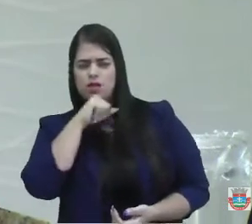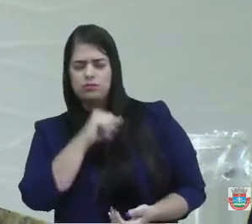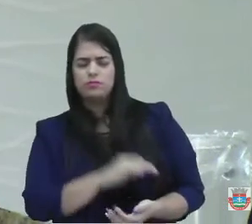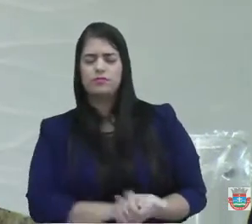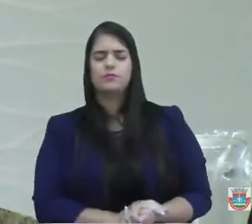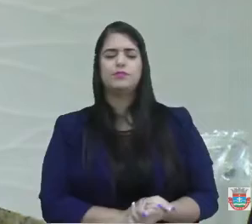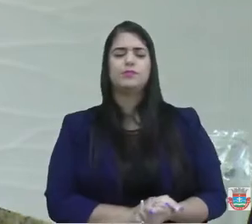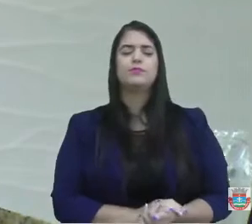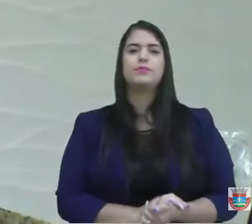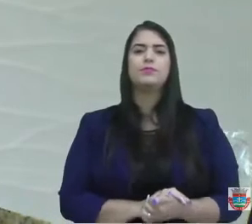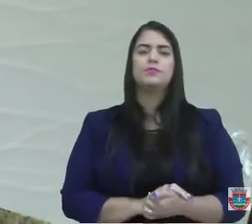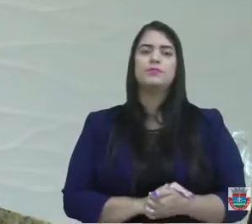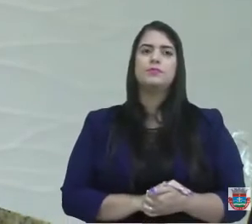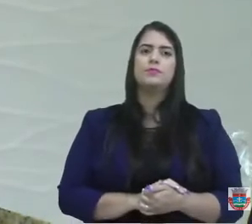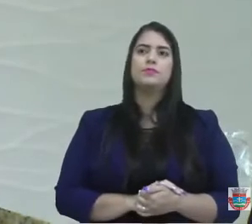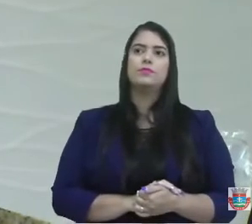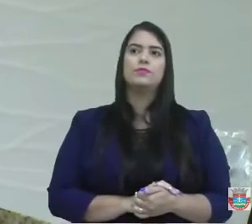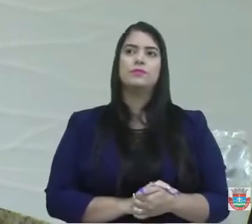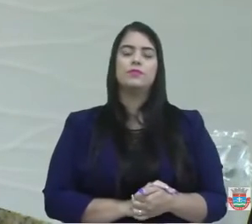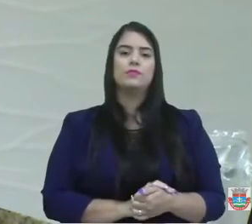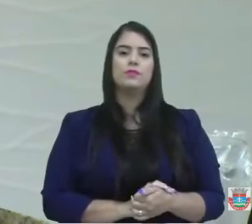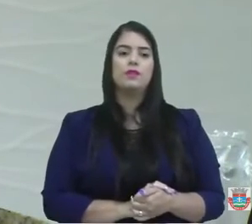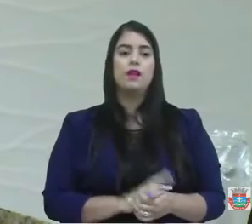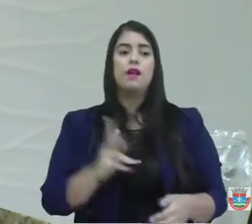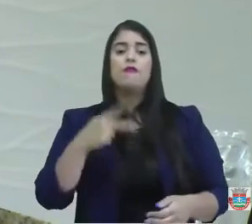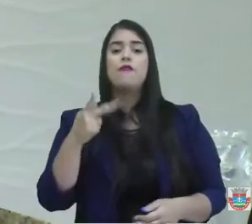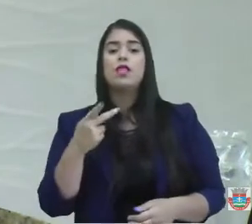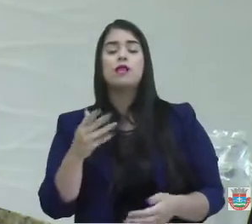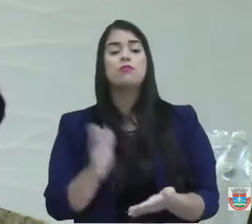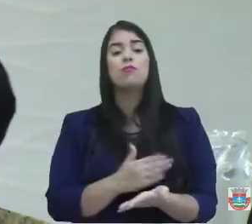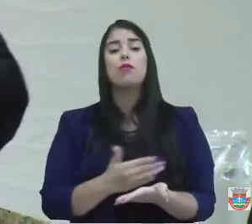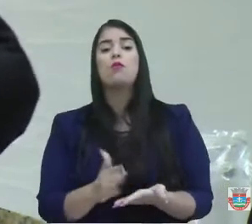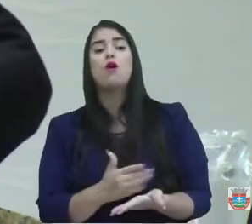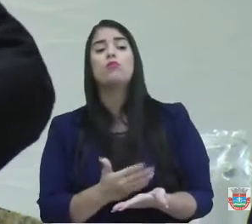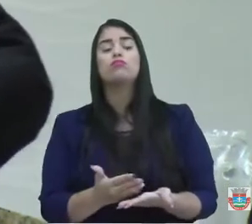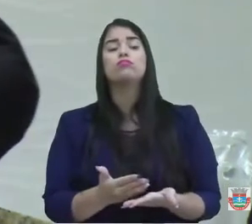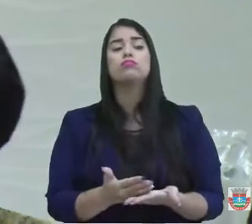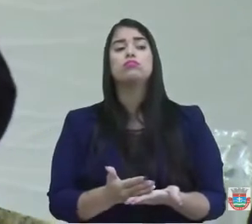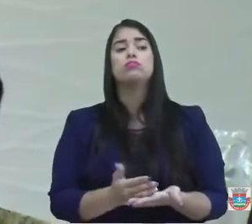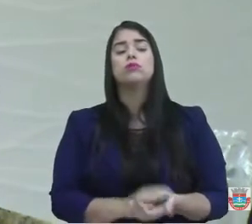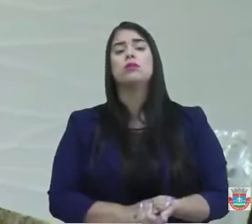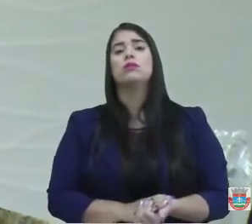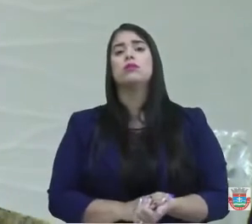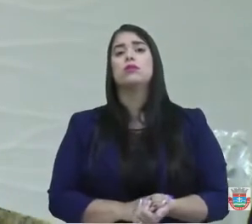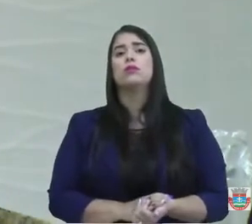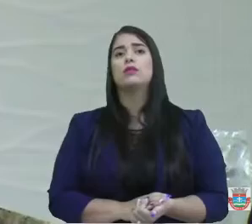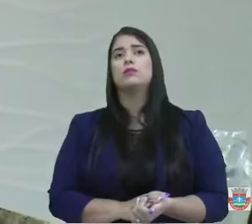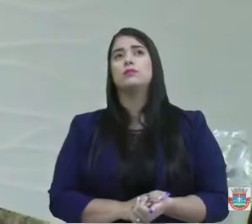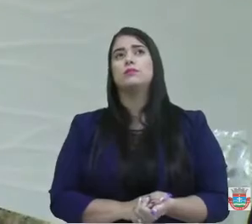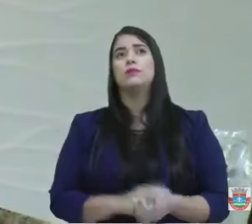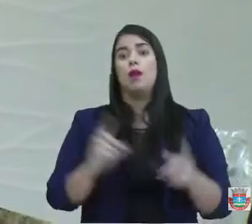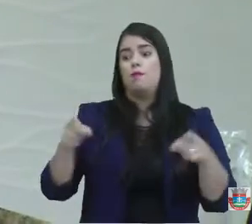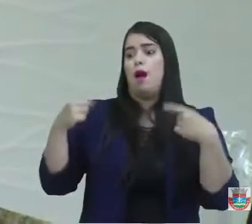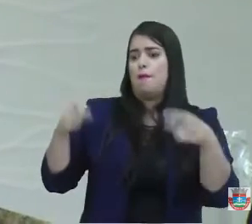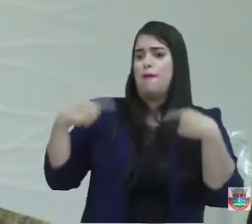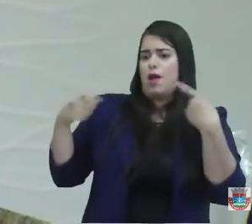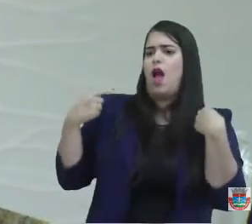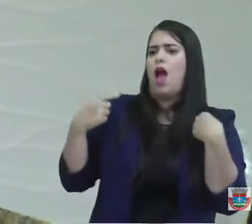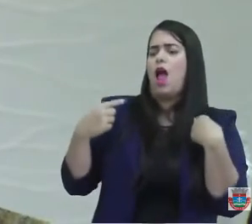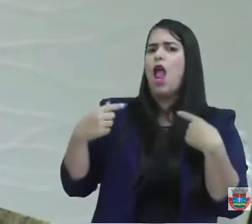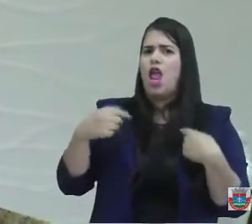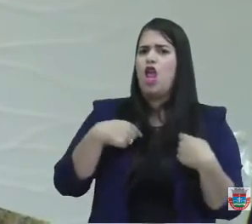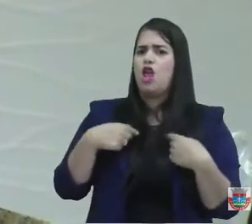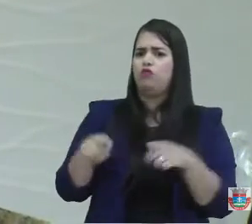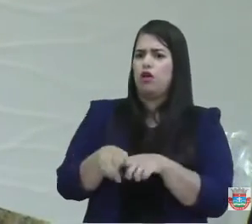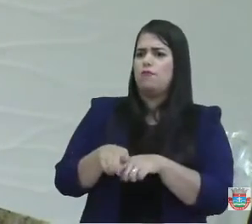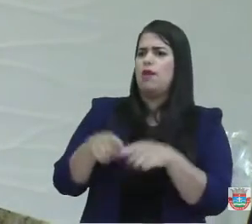aí! Qualquer um dizer coisa comigo, pode dizer na cara dele? Você é feio, digo, você é mais ainda.